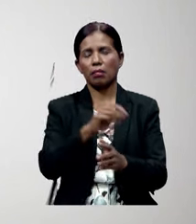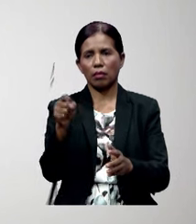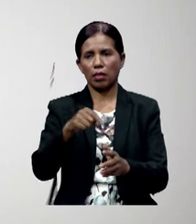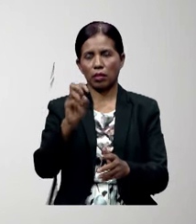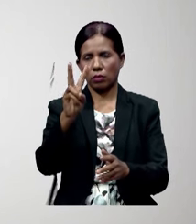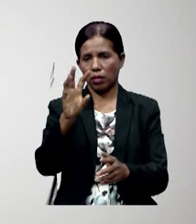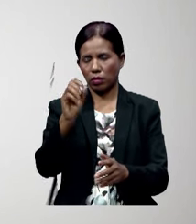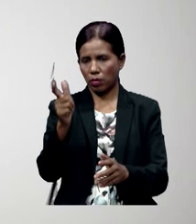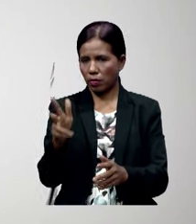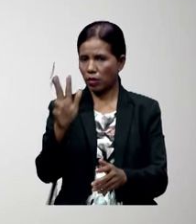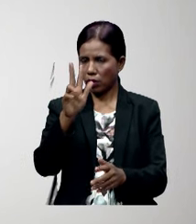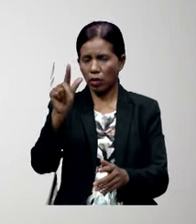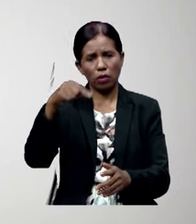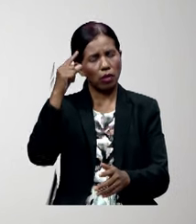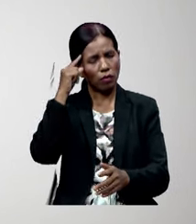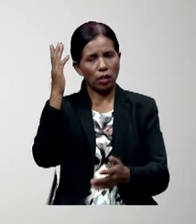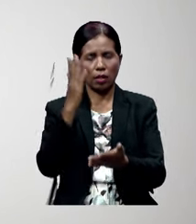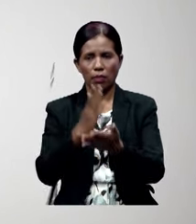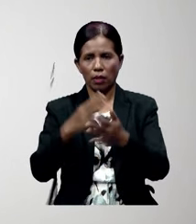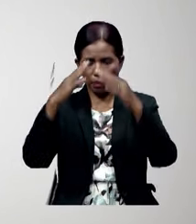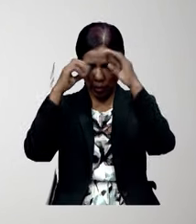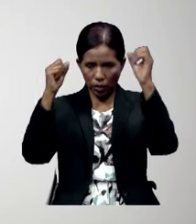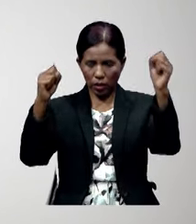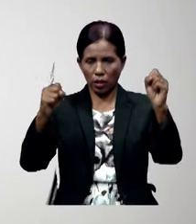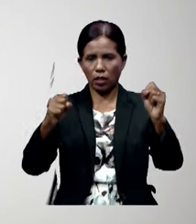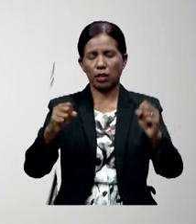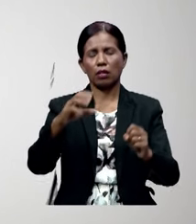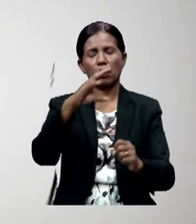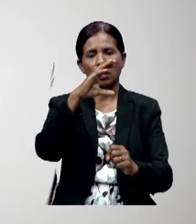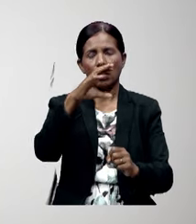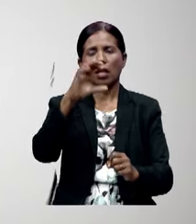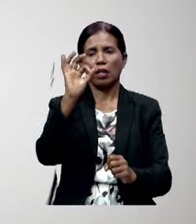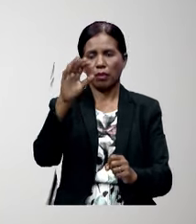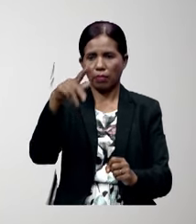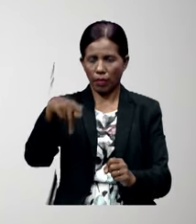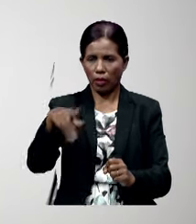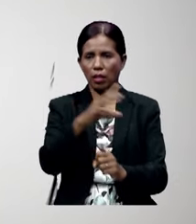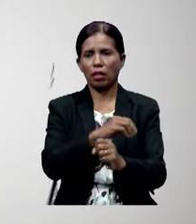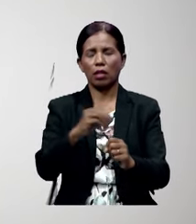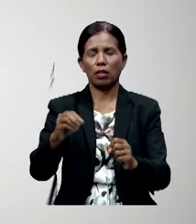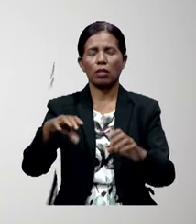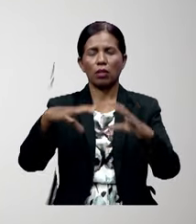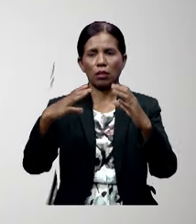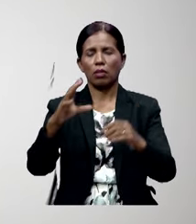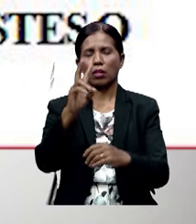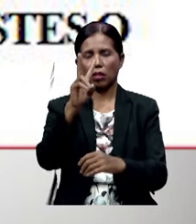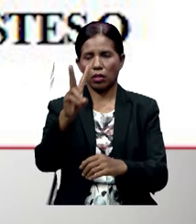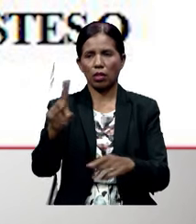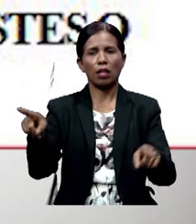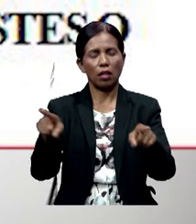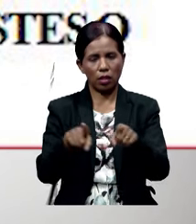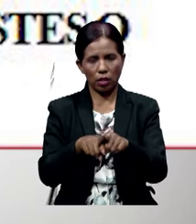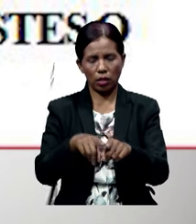Rihun Rua Rurecim Tolo. Governo exonera presidente da Comissão Função Pública, Faustino Cardoso Gomes, no comissário Nain Rua